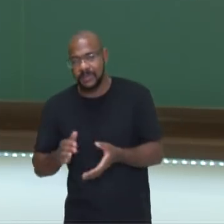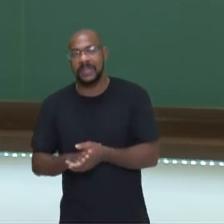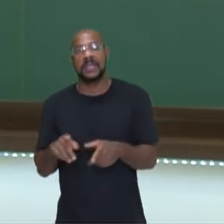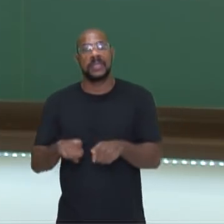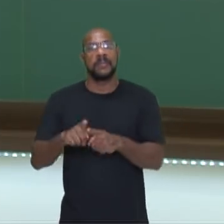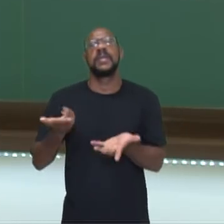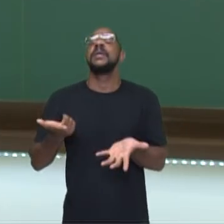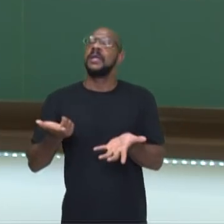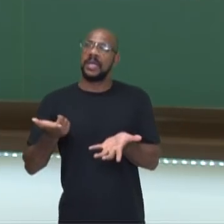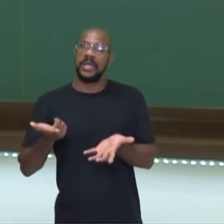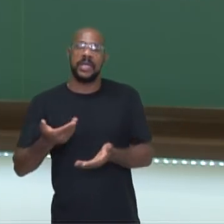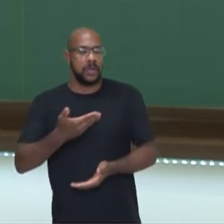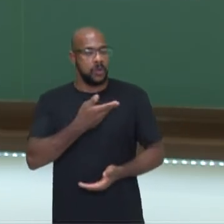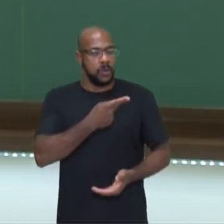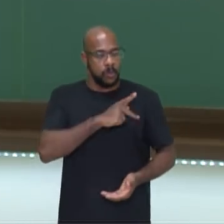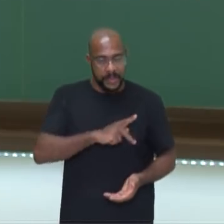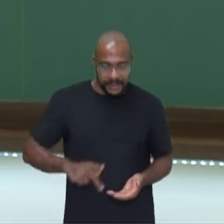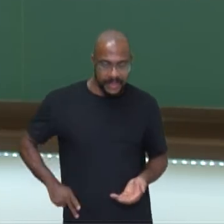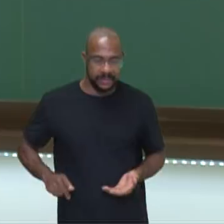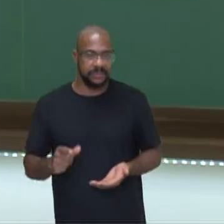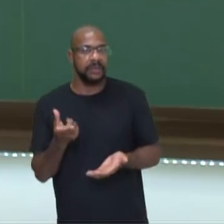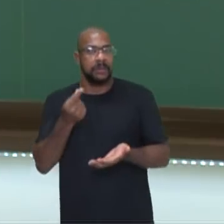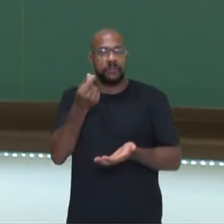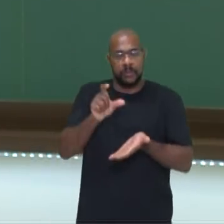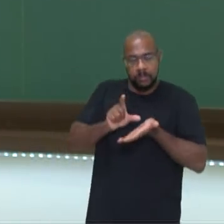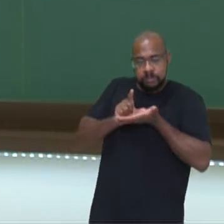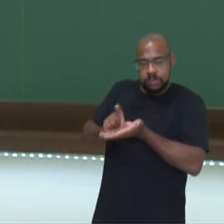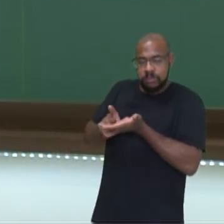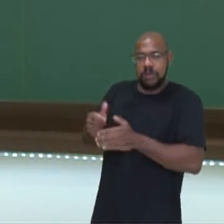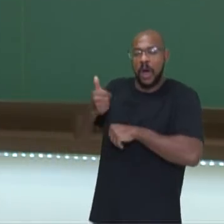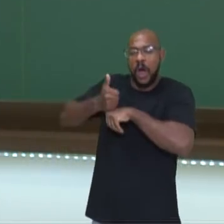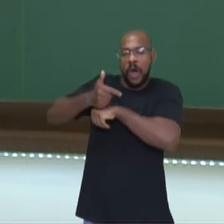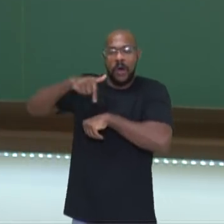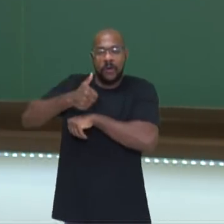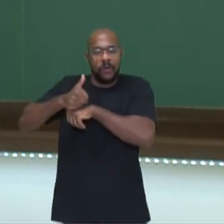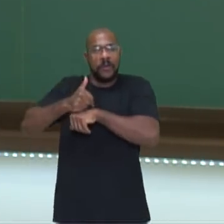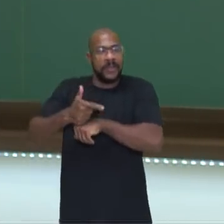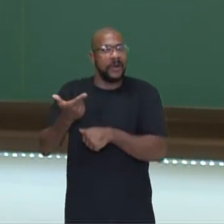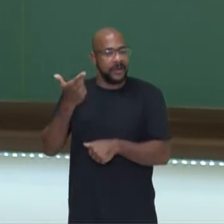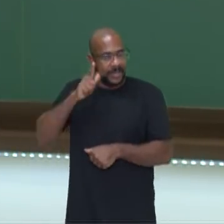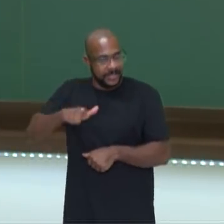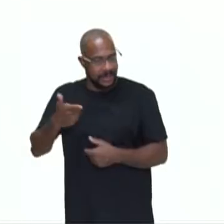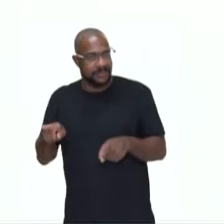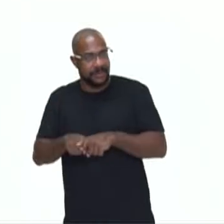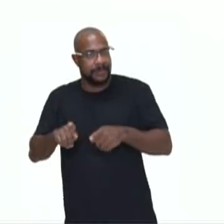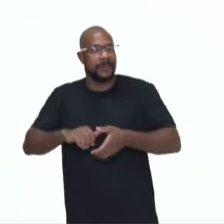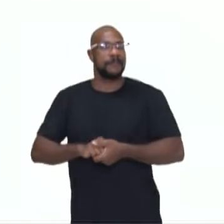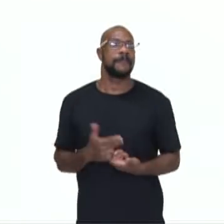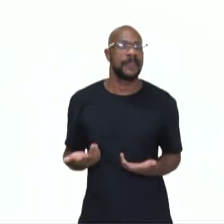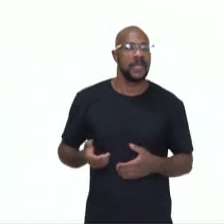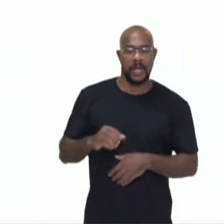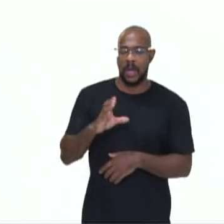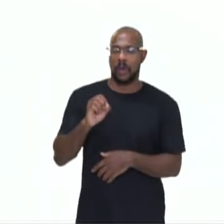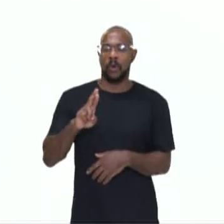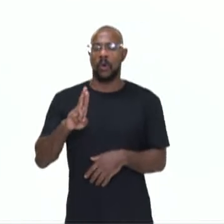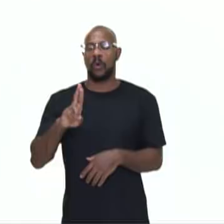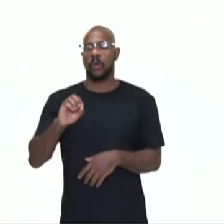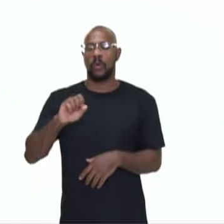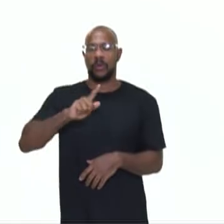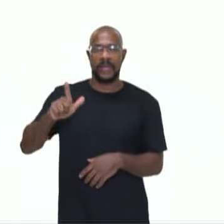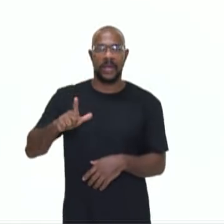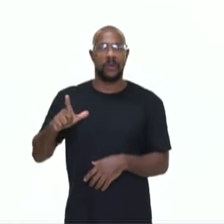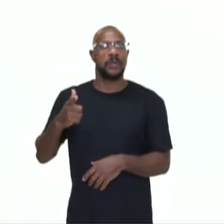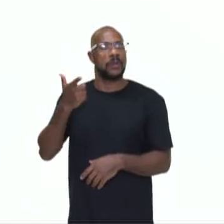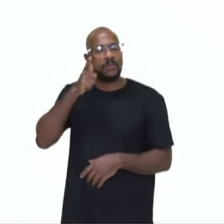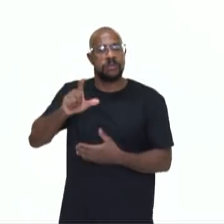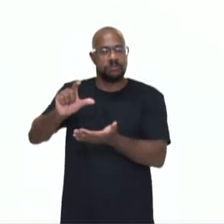os coronéis, esse esquema aí de apoio mútuo entre todos. Como isso funcionava então? Os coronéis mais poderosos de